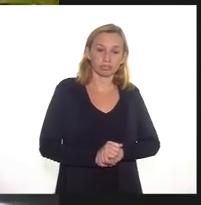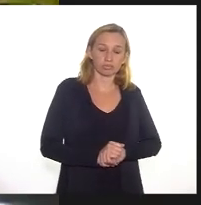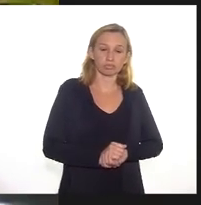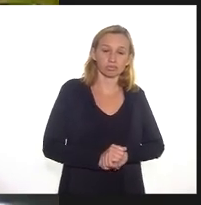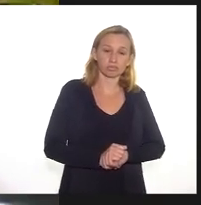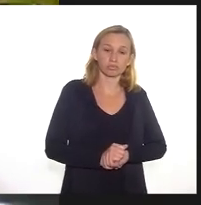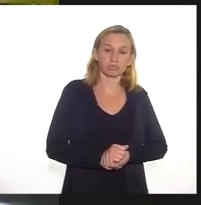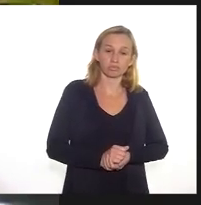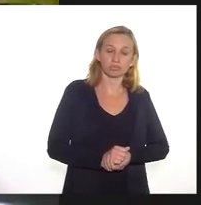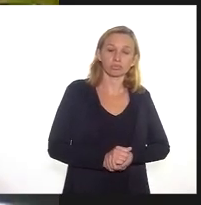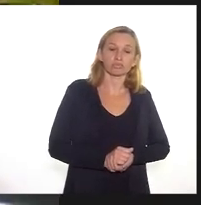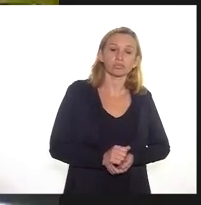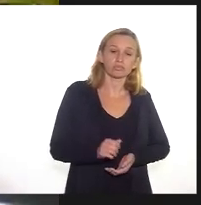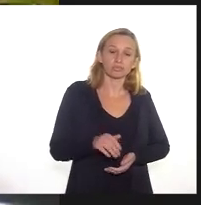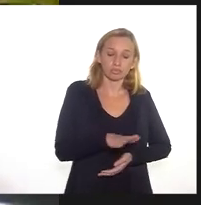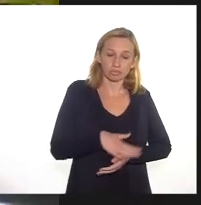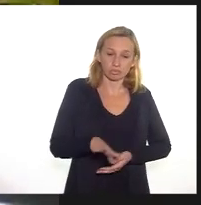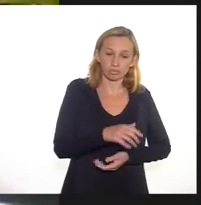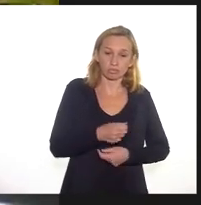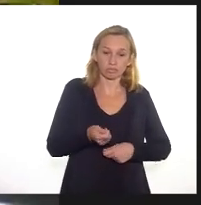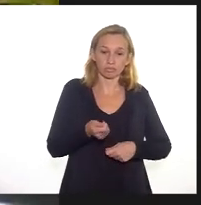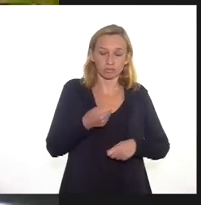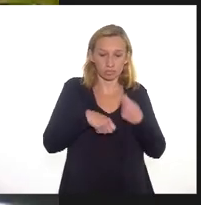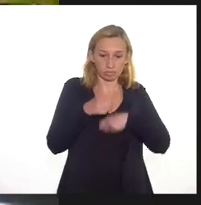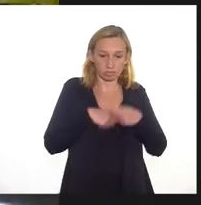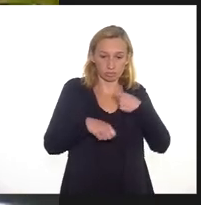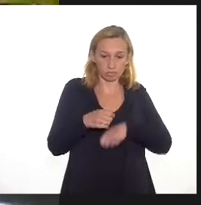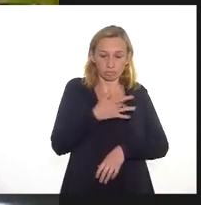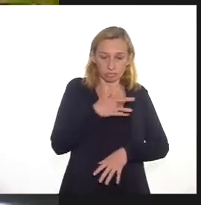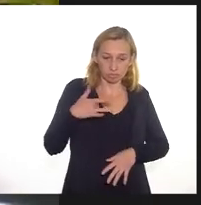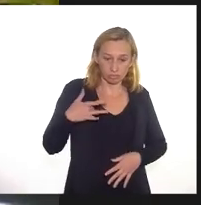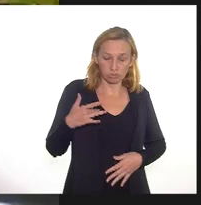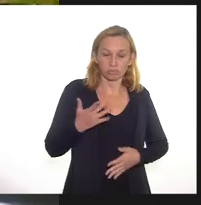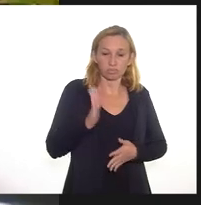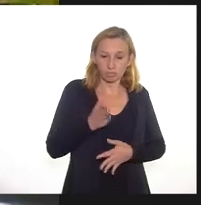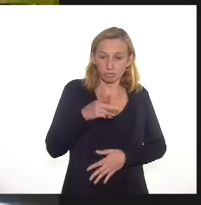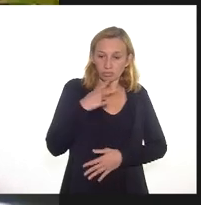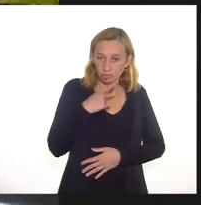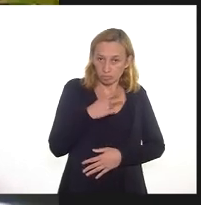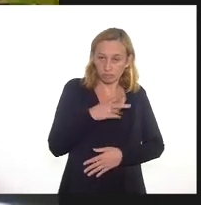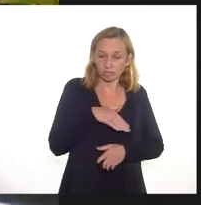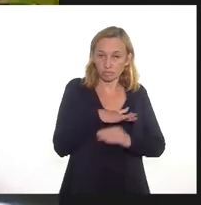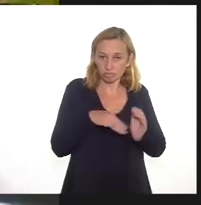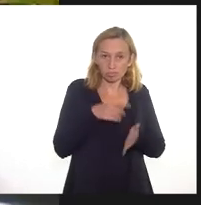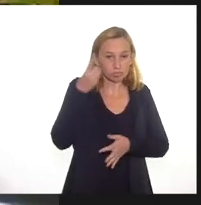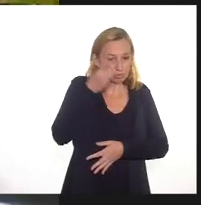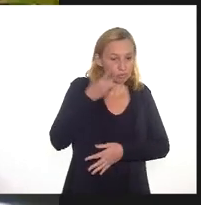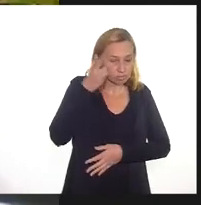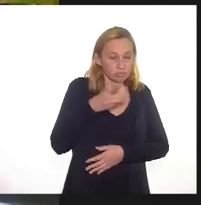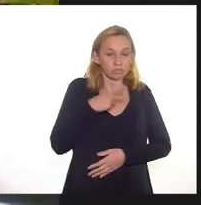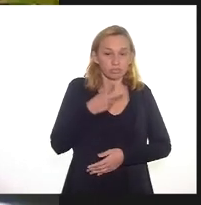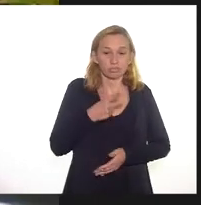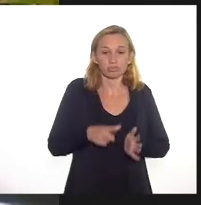com relação à saúde pública, que já foi tão bem colocada pelas deputadas e deputados que me antecederam, mas também